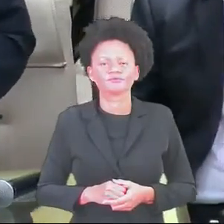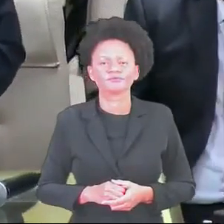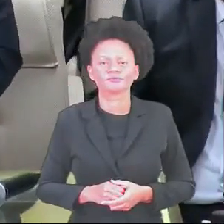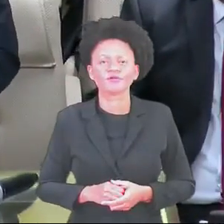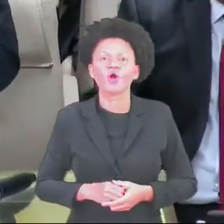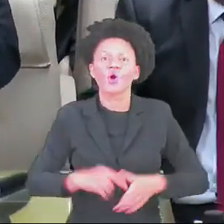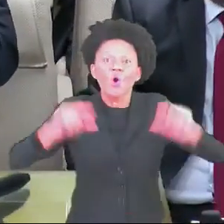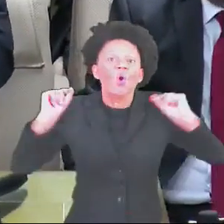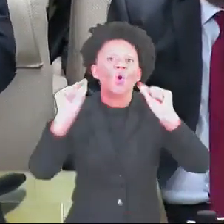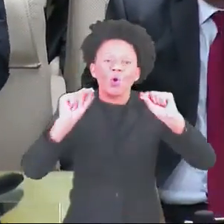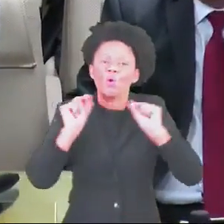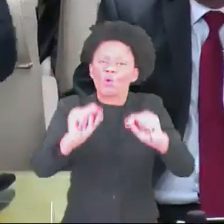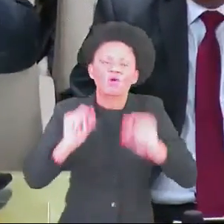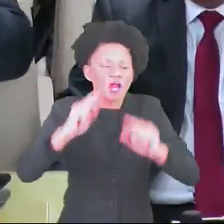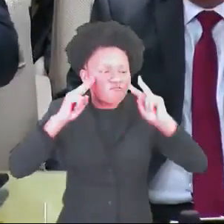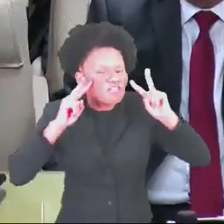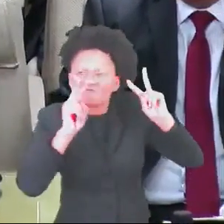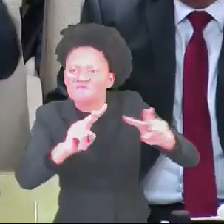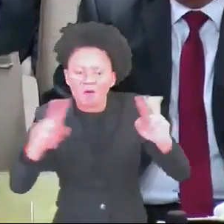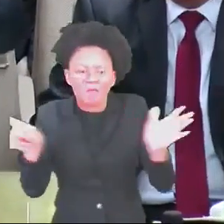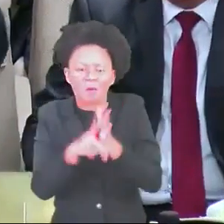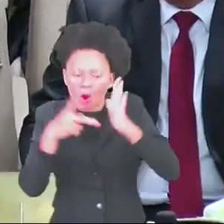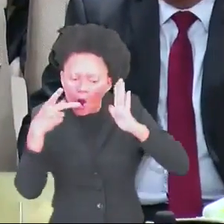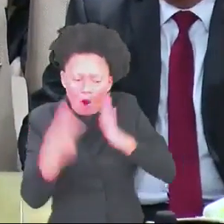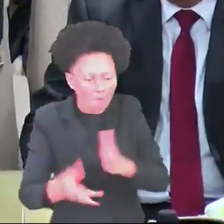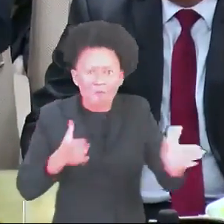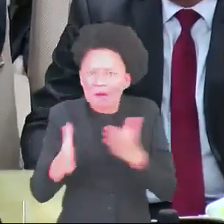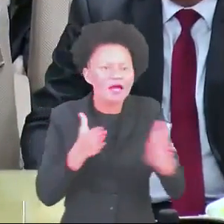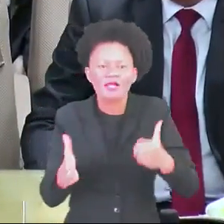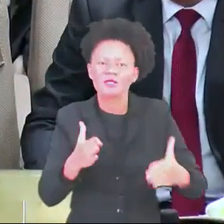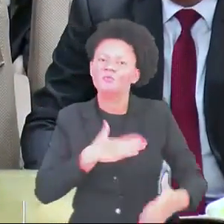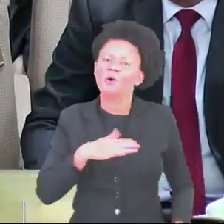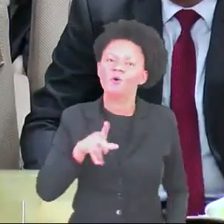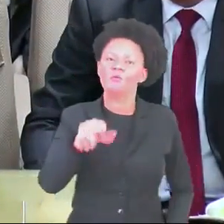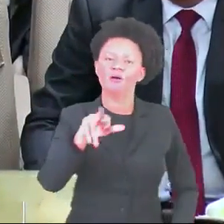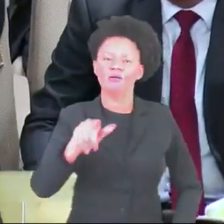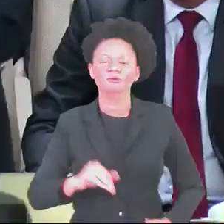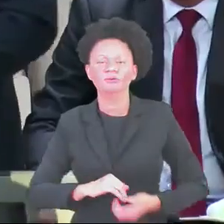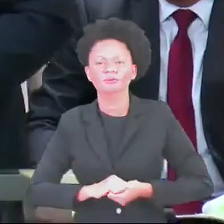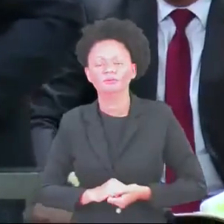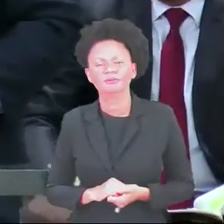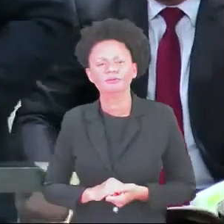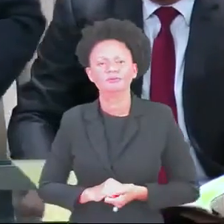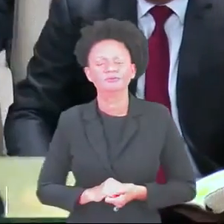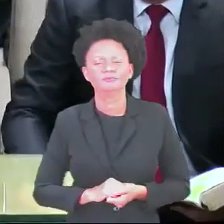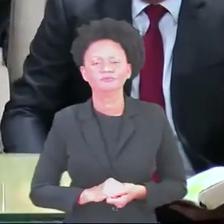O que é que você tem visto nesse tempo, meu irmão?